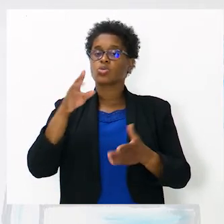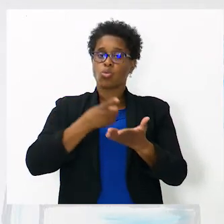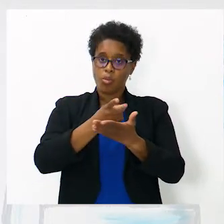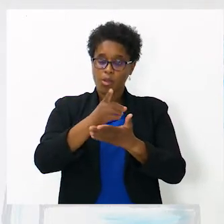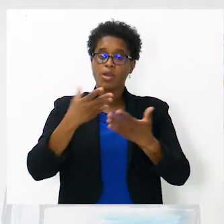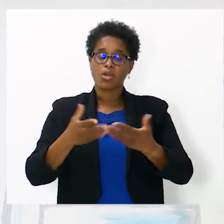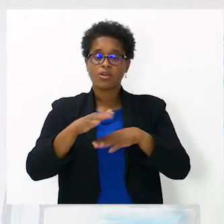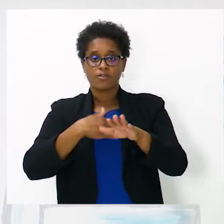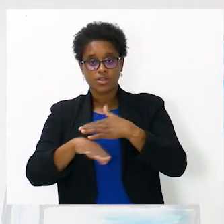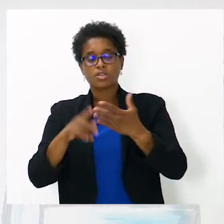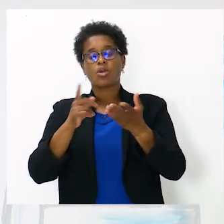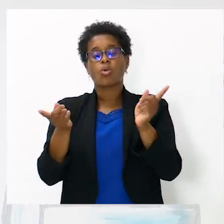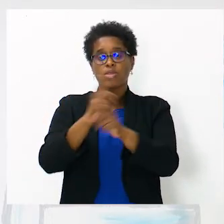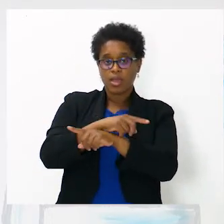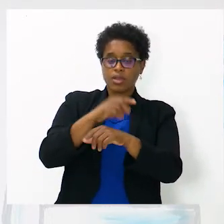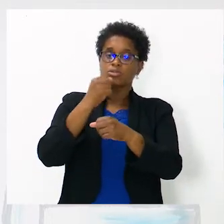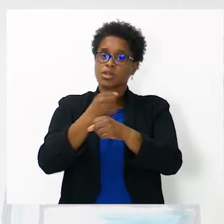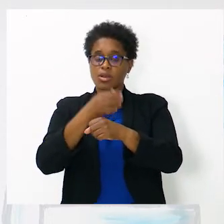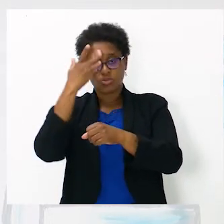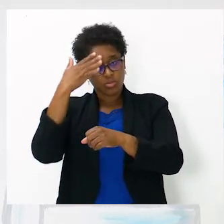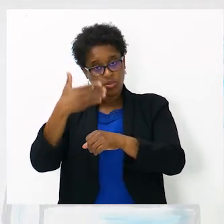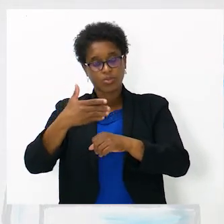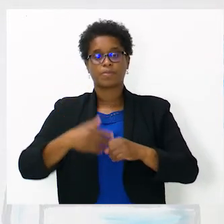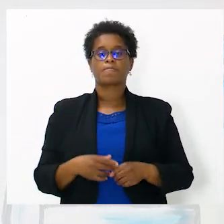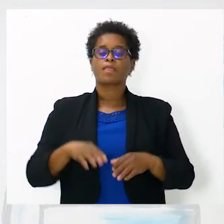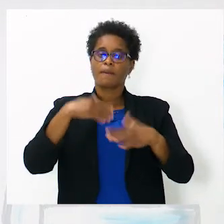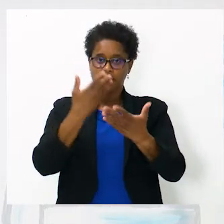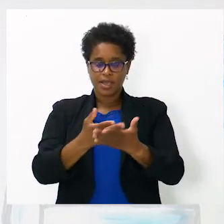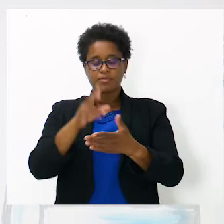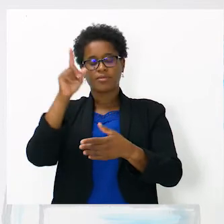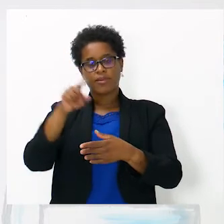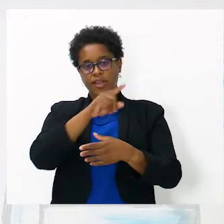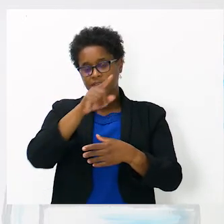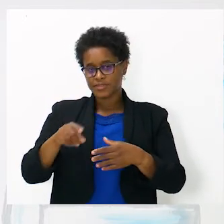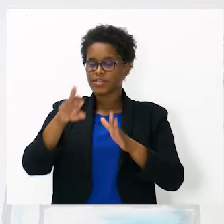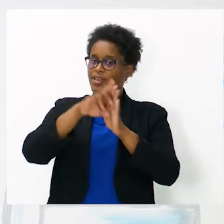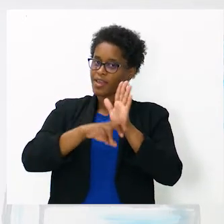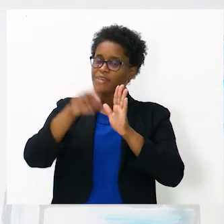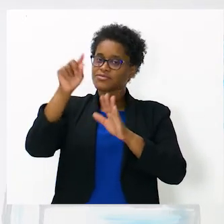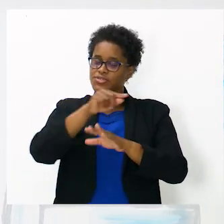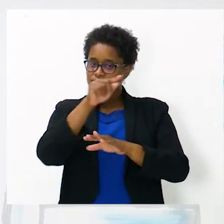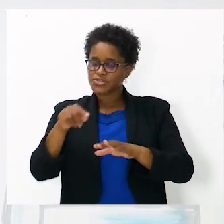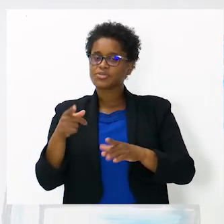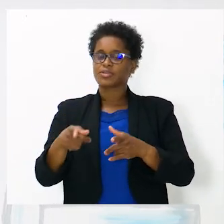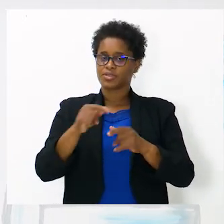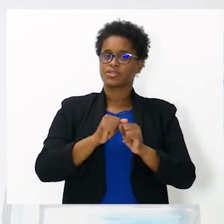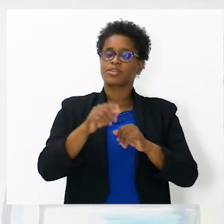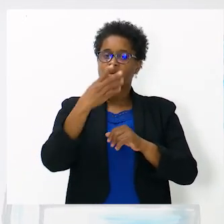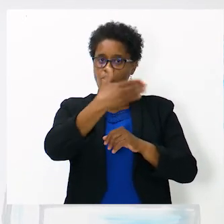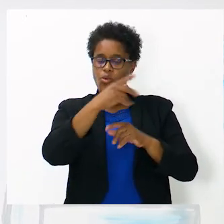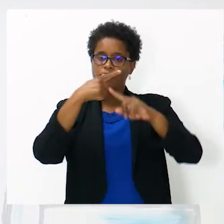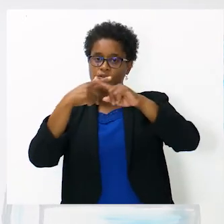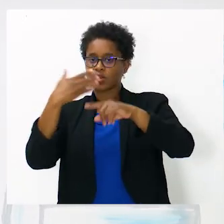no mapa. Agora vamos fazer contrário do exercício número 1. Aplicando a regra 3 simples, 1 centímetro multiplica